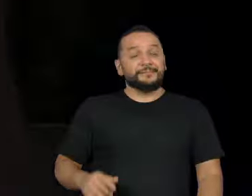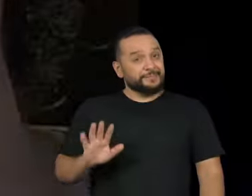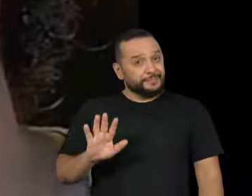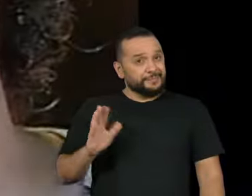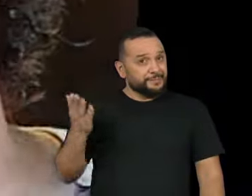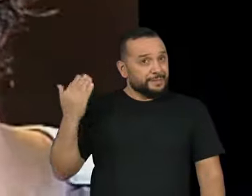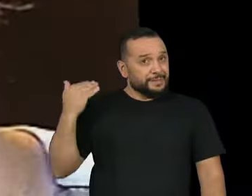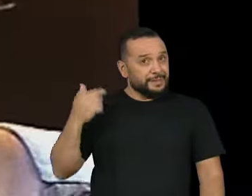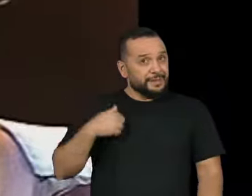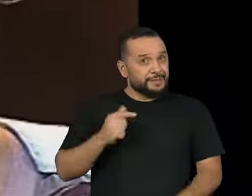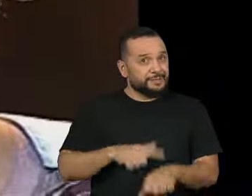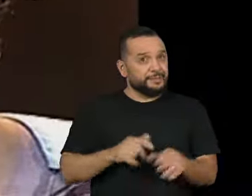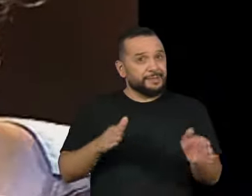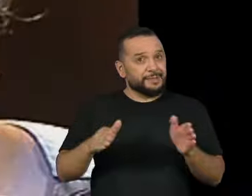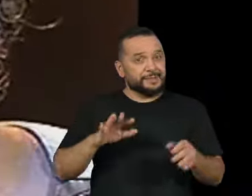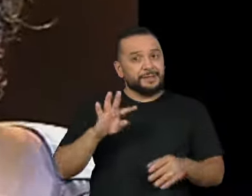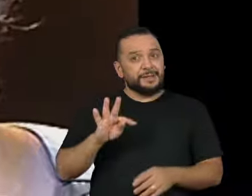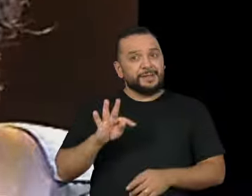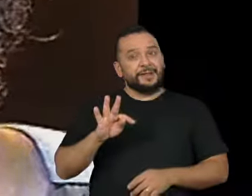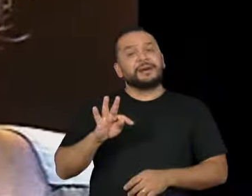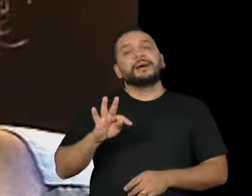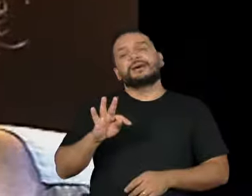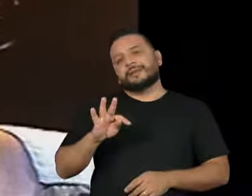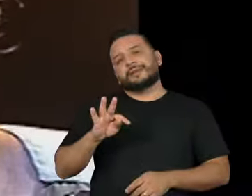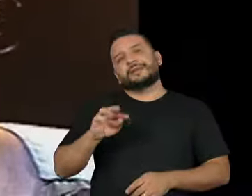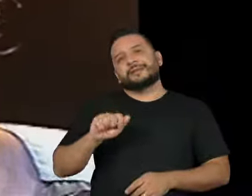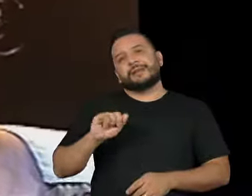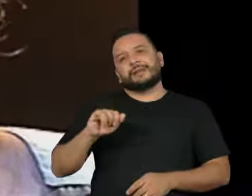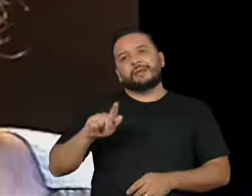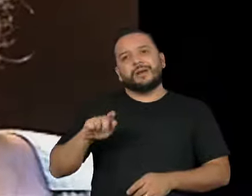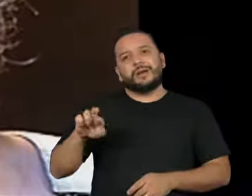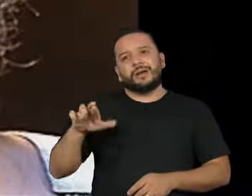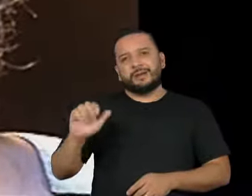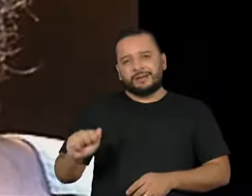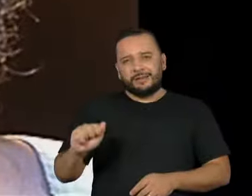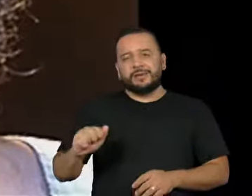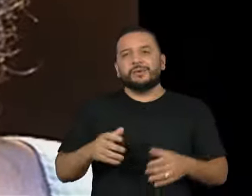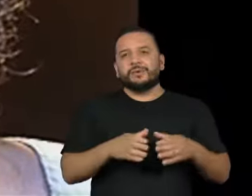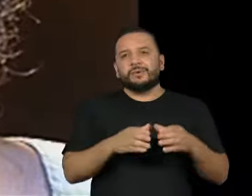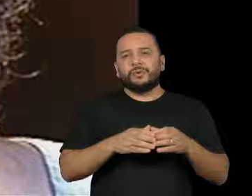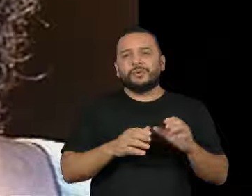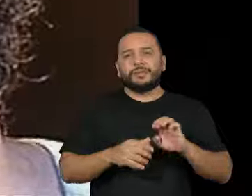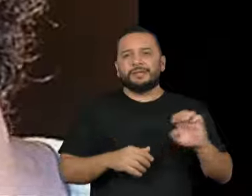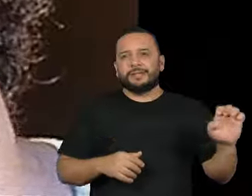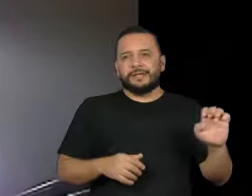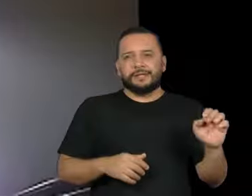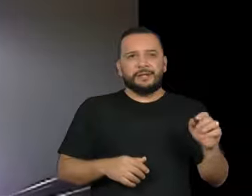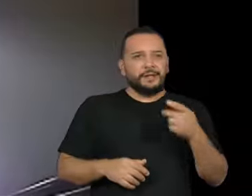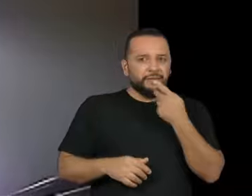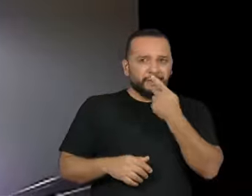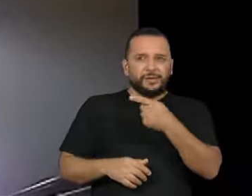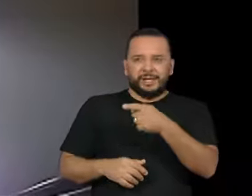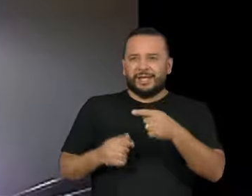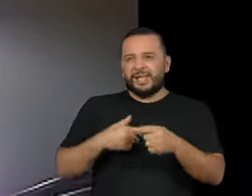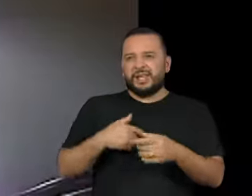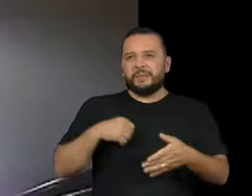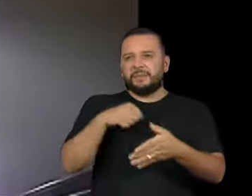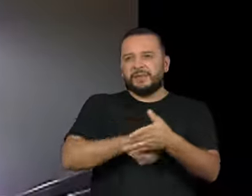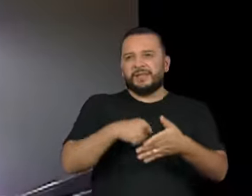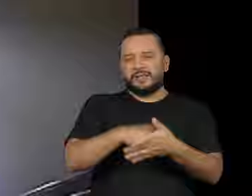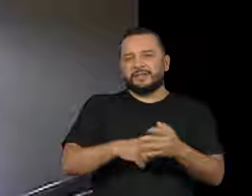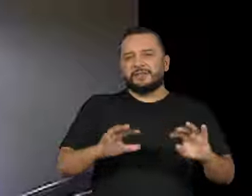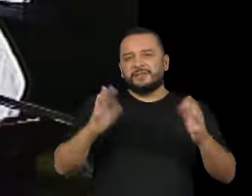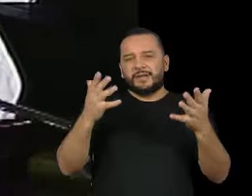Nessa época, Taiguara vivia um paradoxo. A esquerda o acusava de ser um militante festivo e a direita